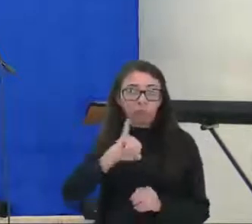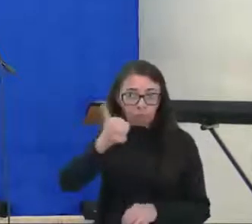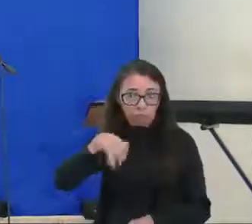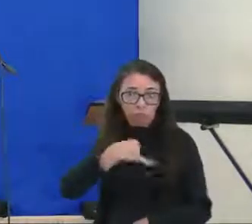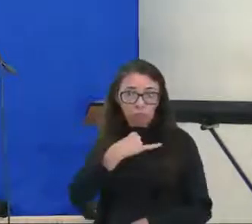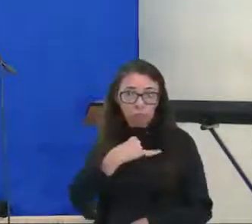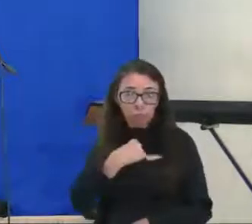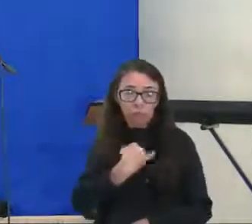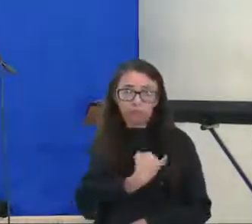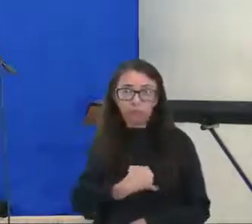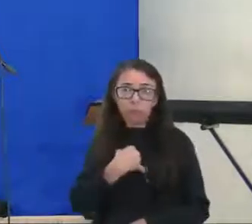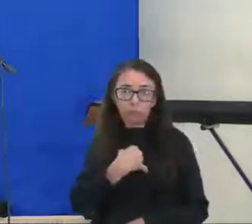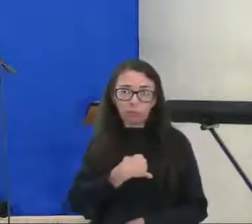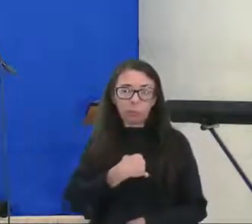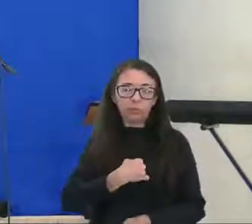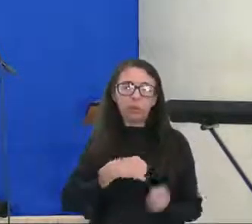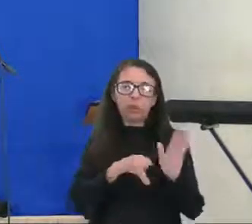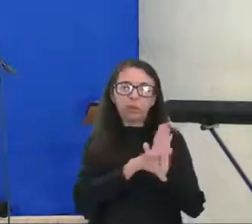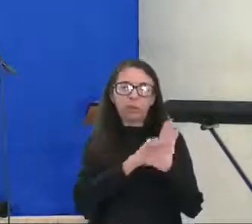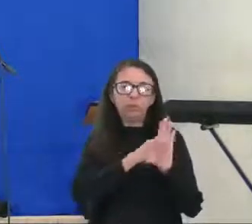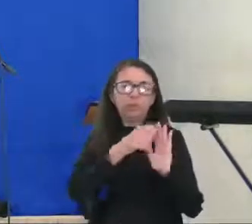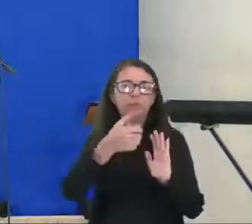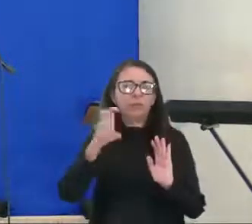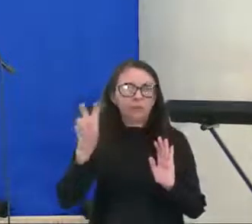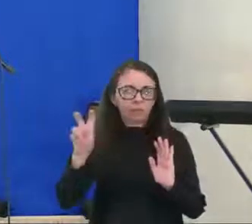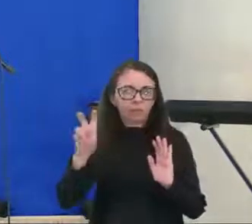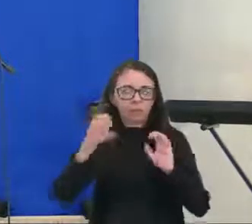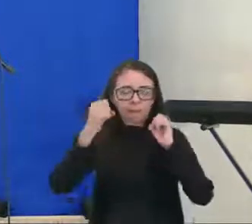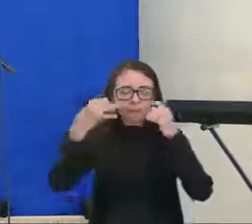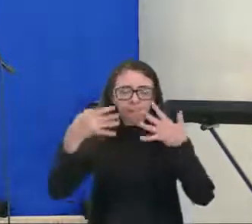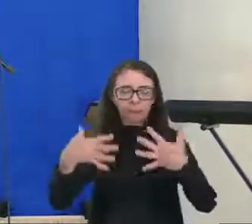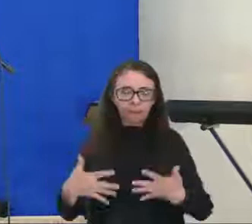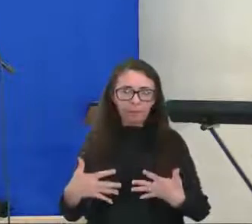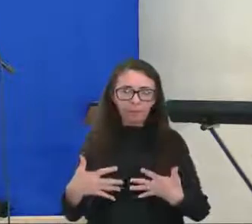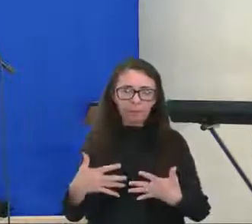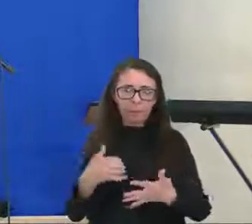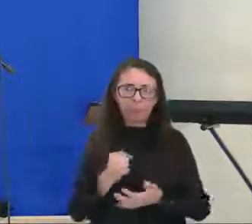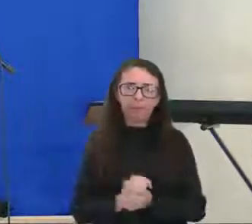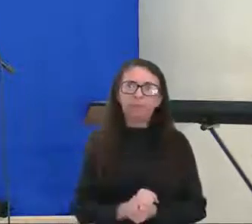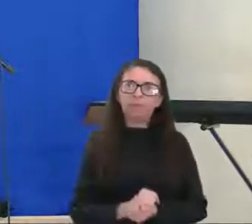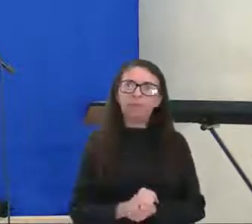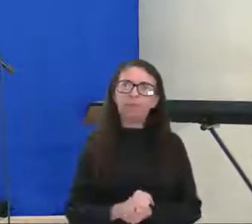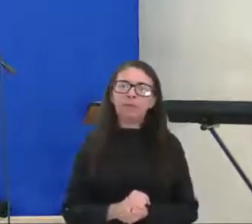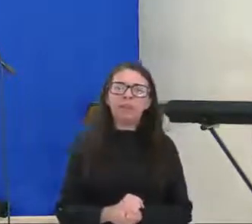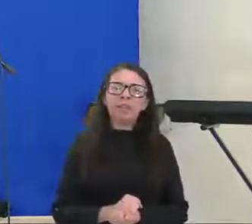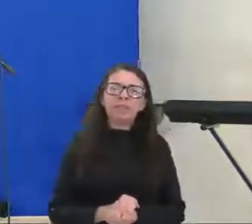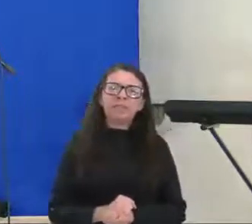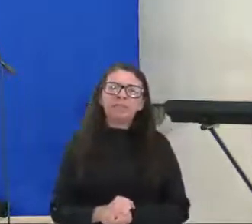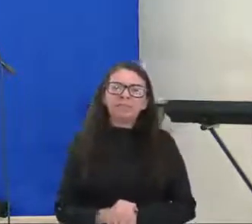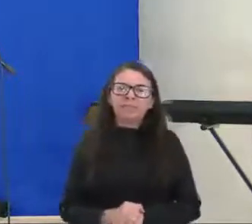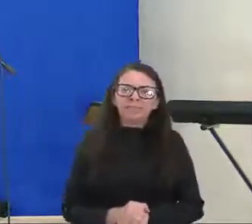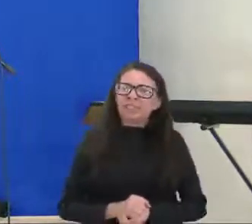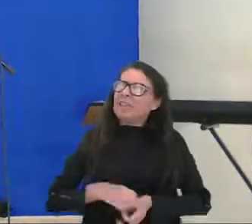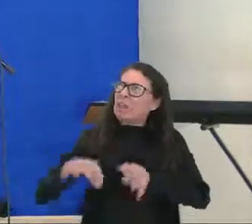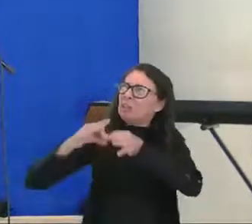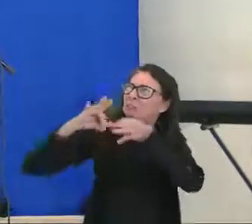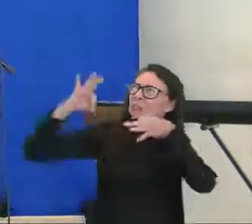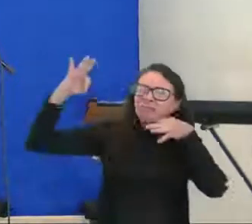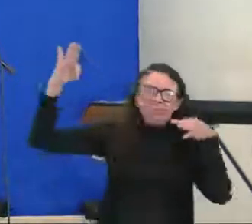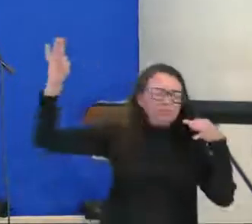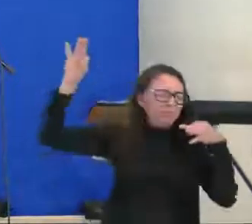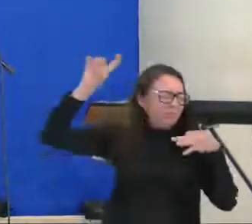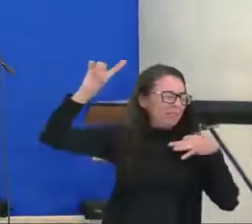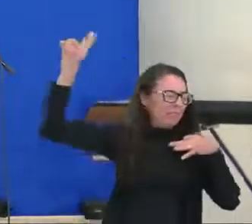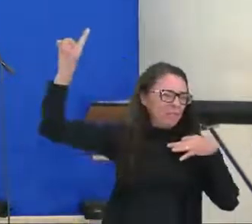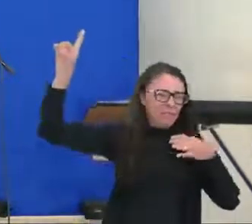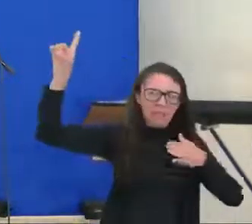claro. Jesus disse claro. Sem ele, nós não vamos poder fazer nada. Nada. Mas